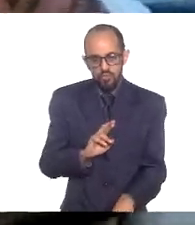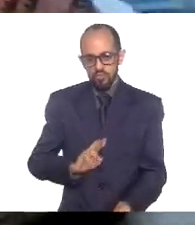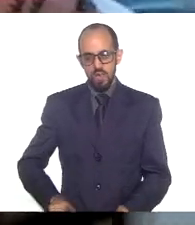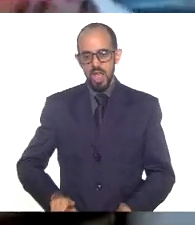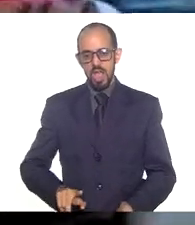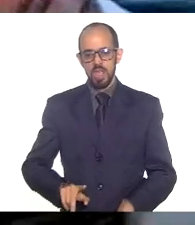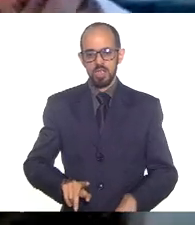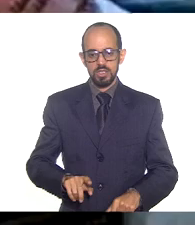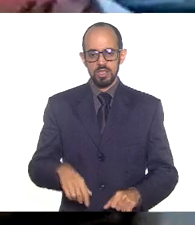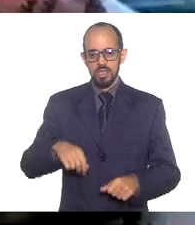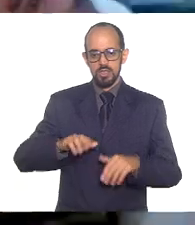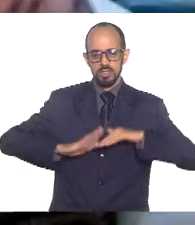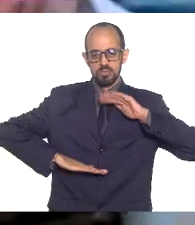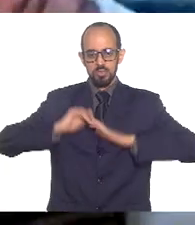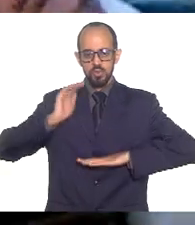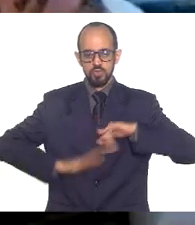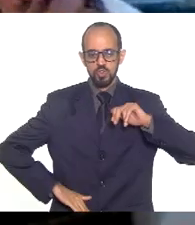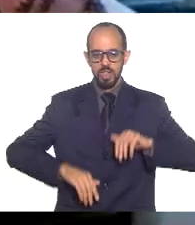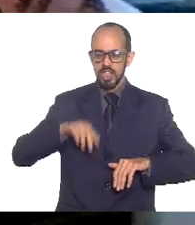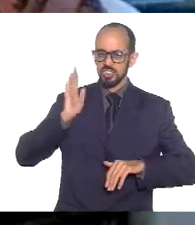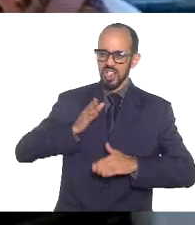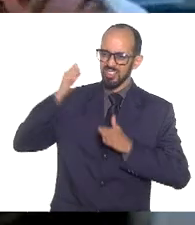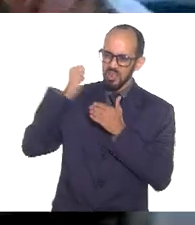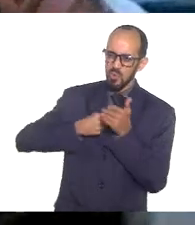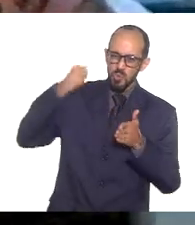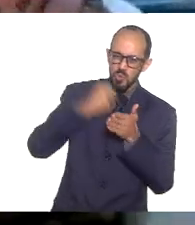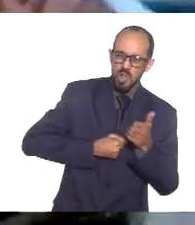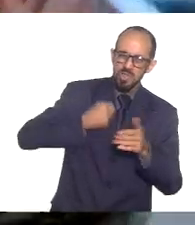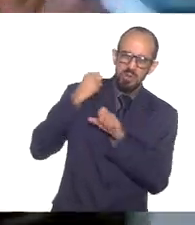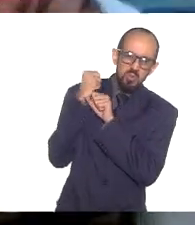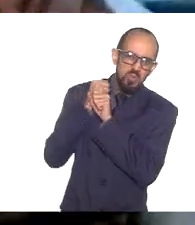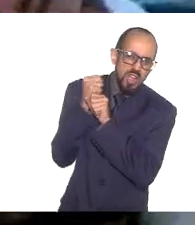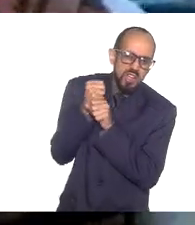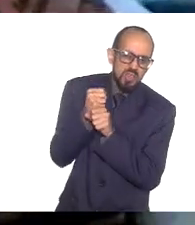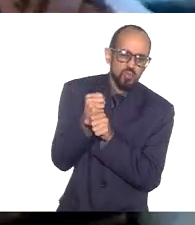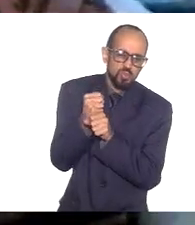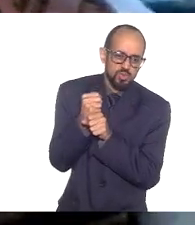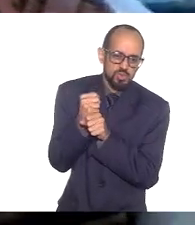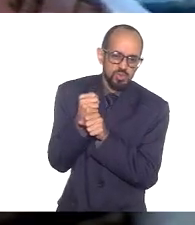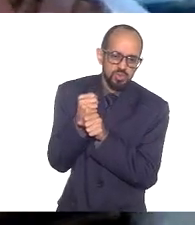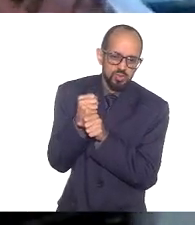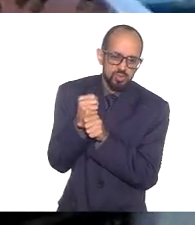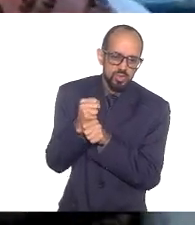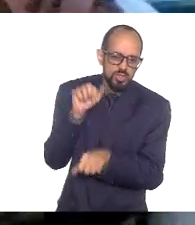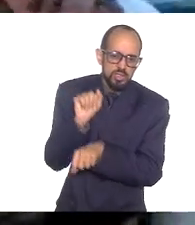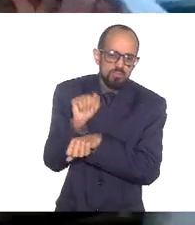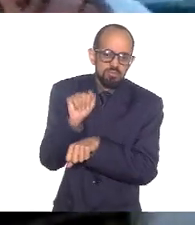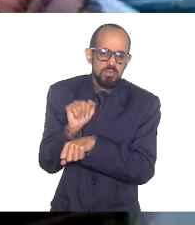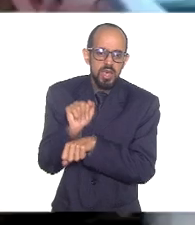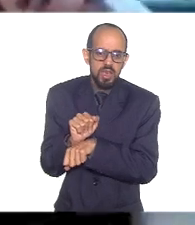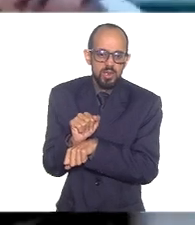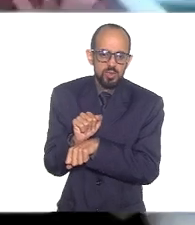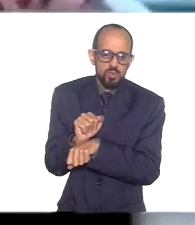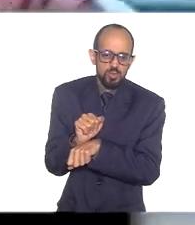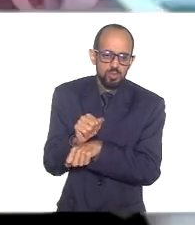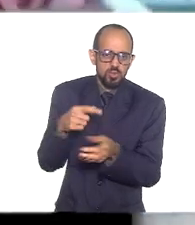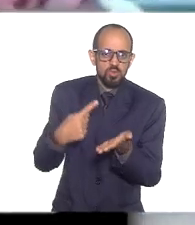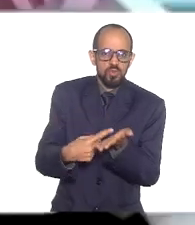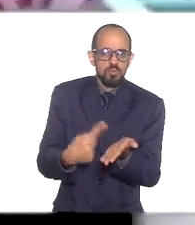profissionais toma décadas botando verão desse jeito reconhecido como